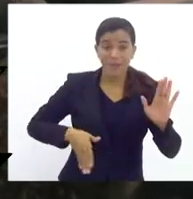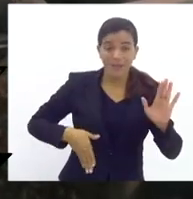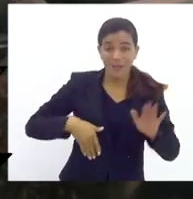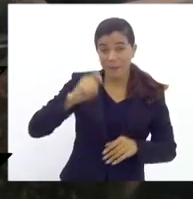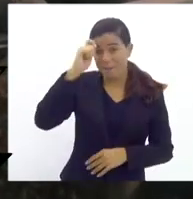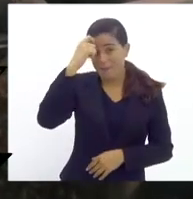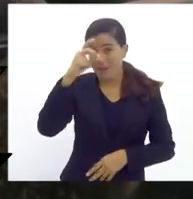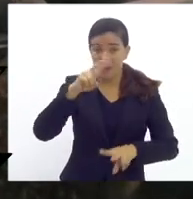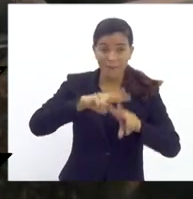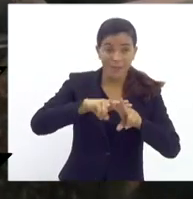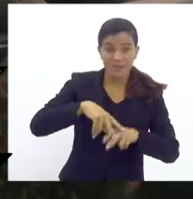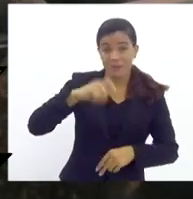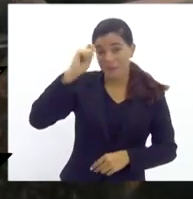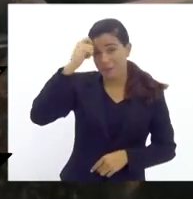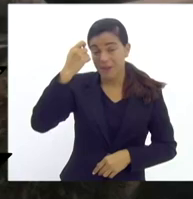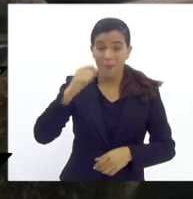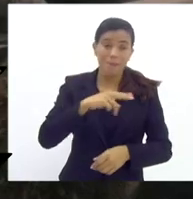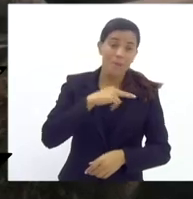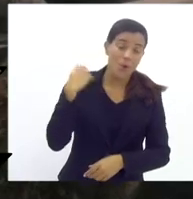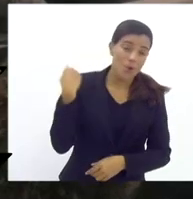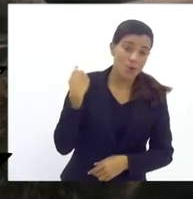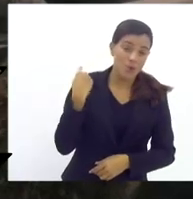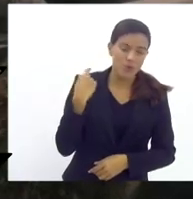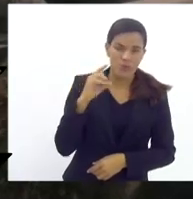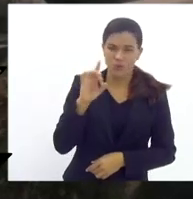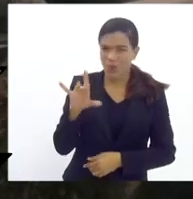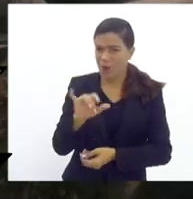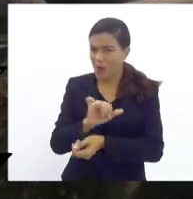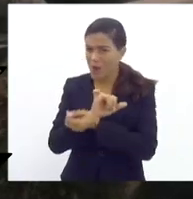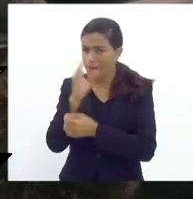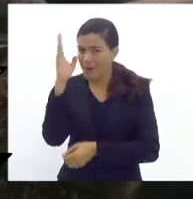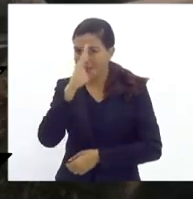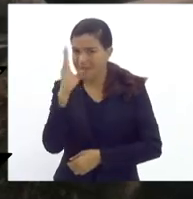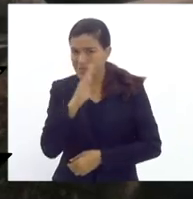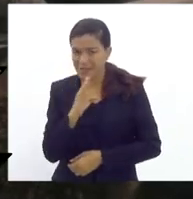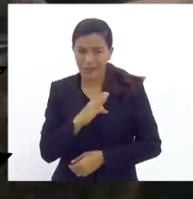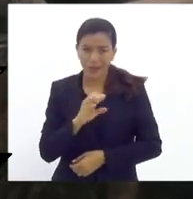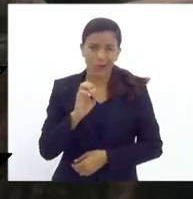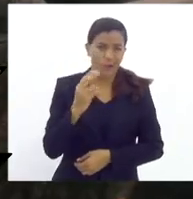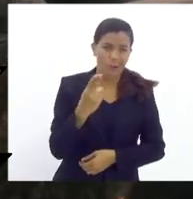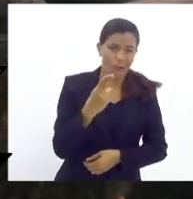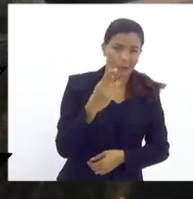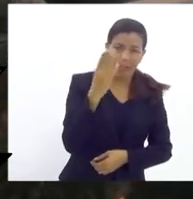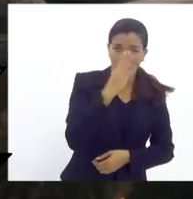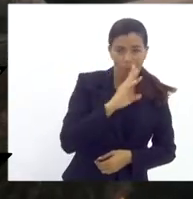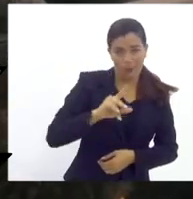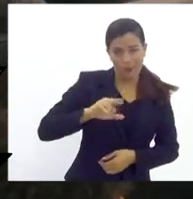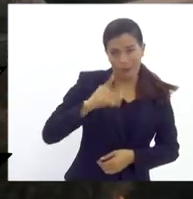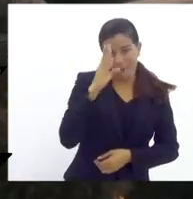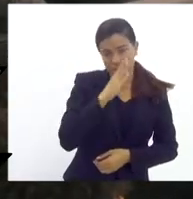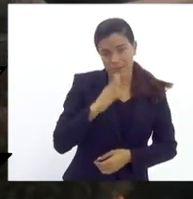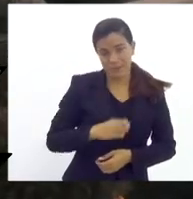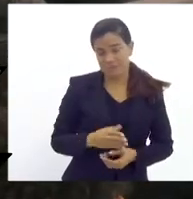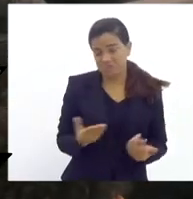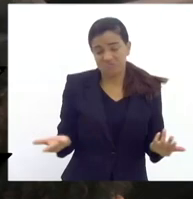preso preto é morto e não só brasileiro ou não ou Não Ser Brasileiro né